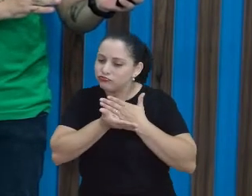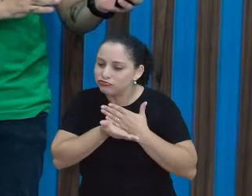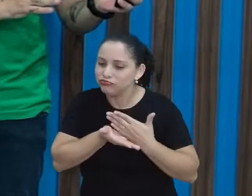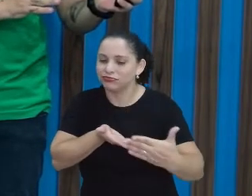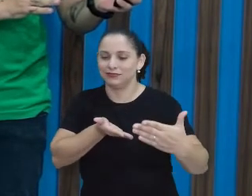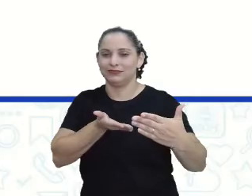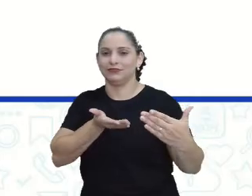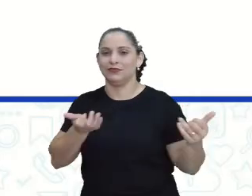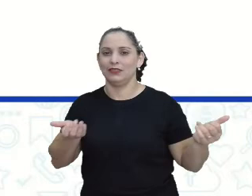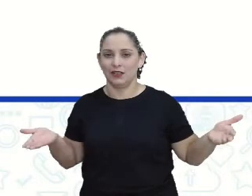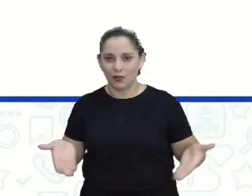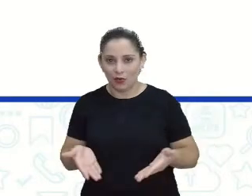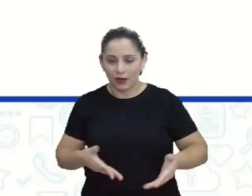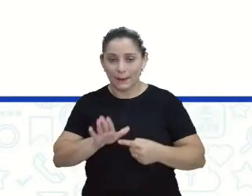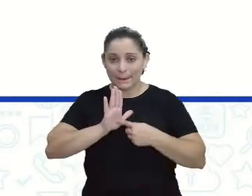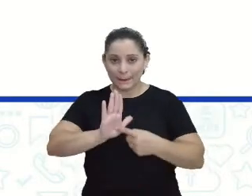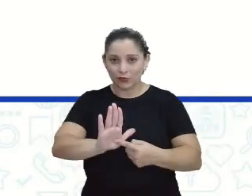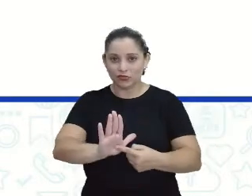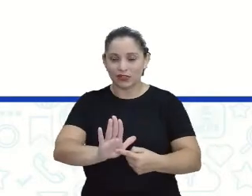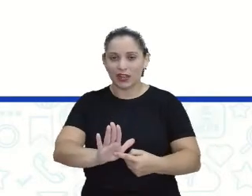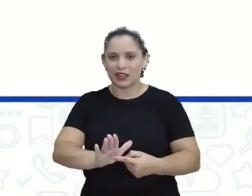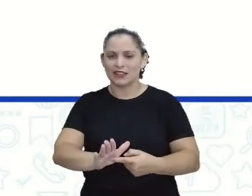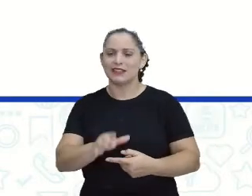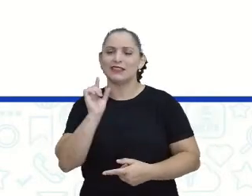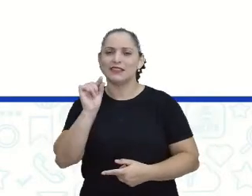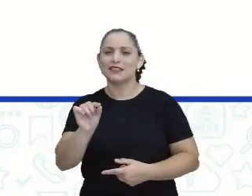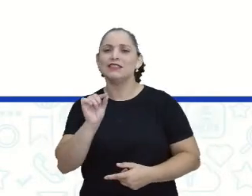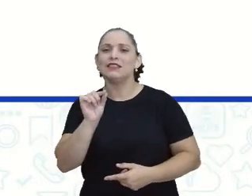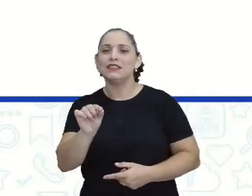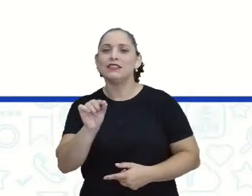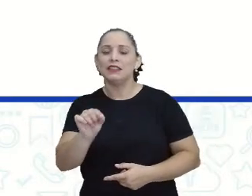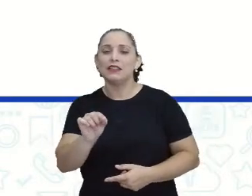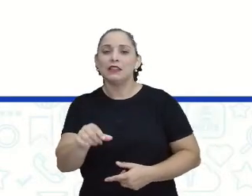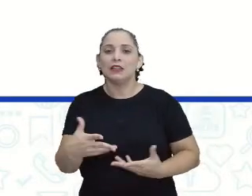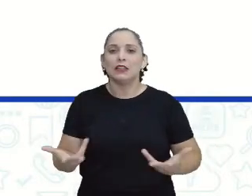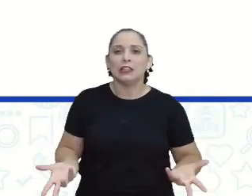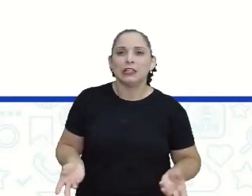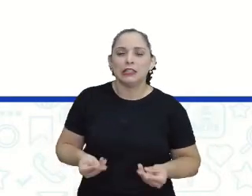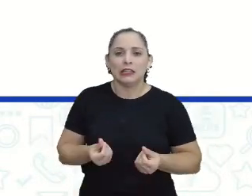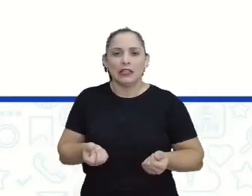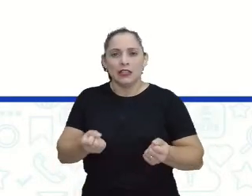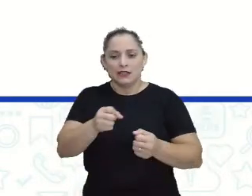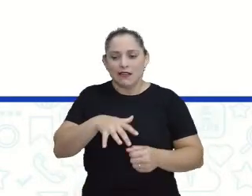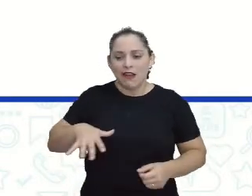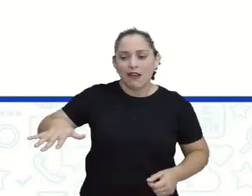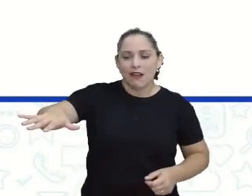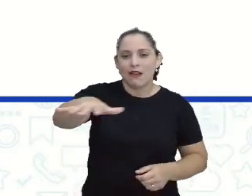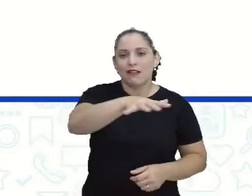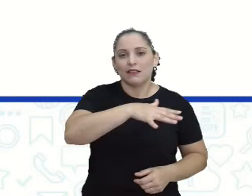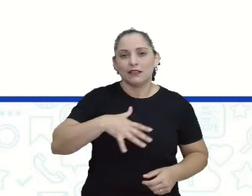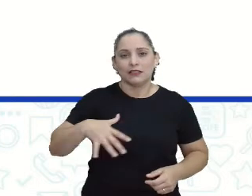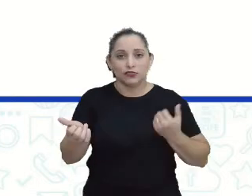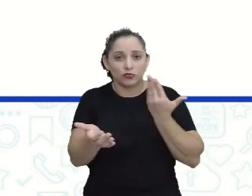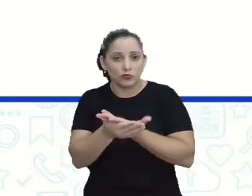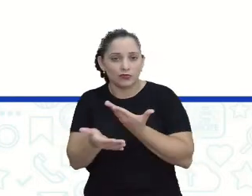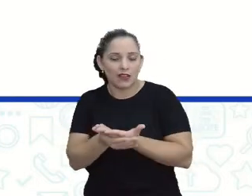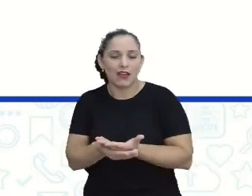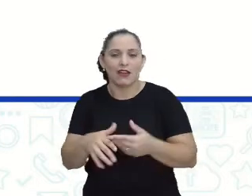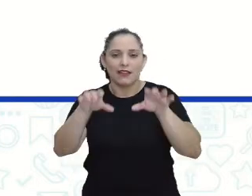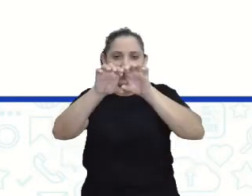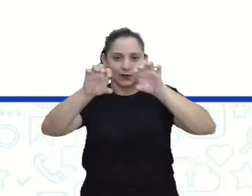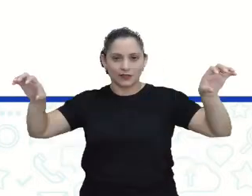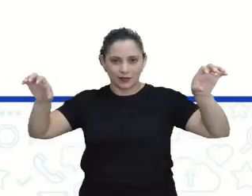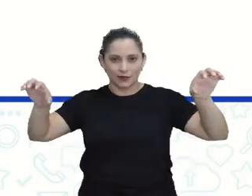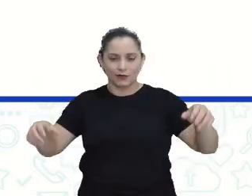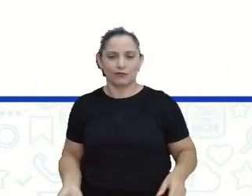Pedro estamos trazendo aqui, o pontapé inicial para a gente começar, para a gente entrar nesse universo das equações, tá certo? É